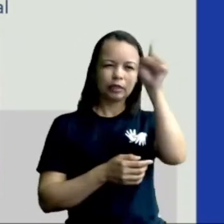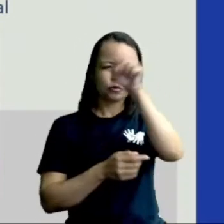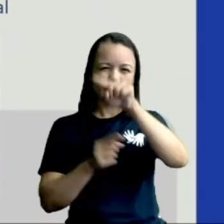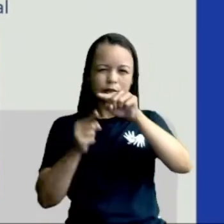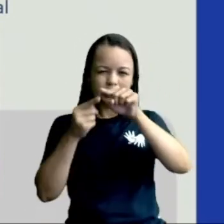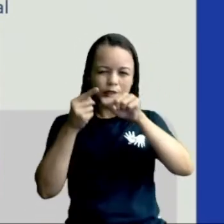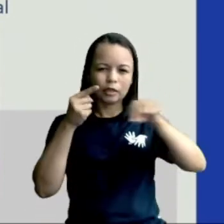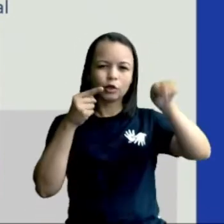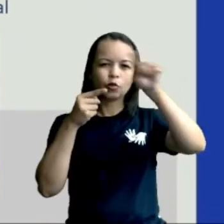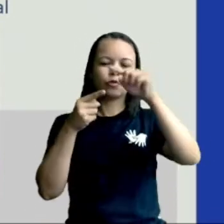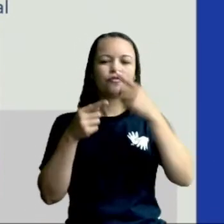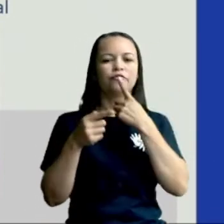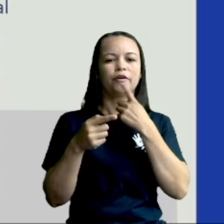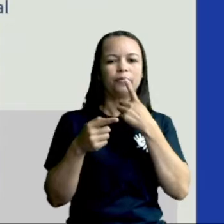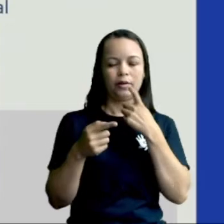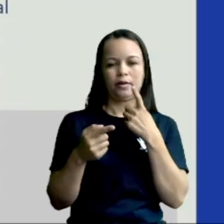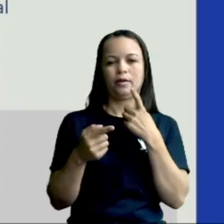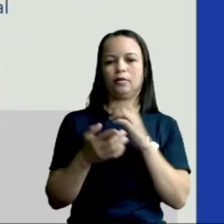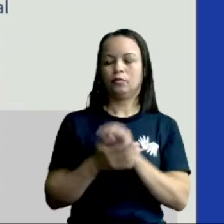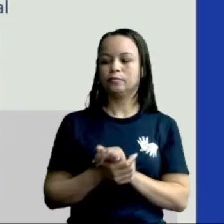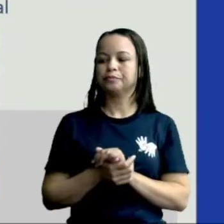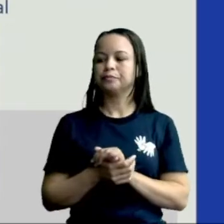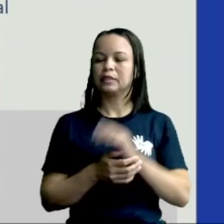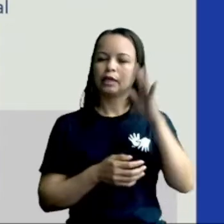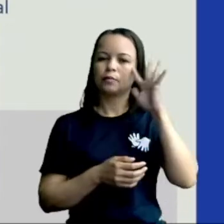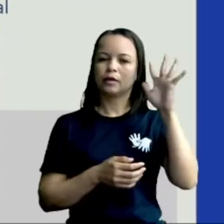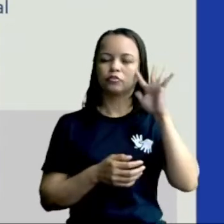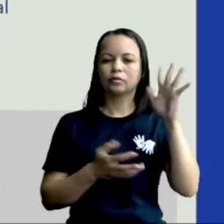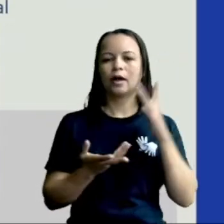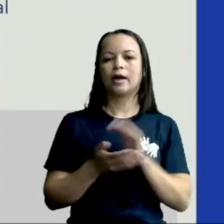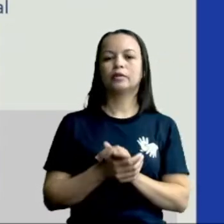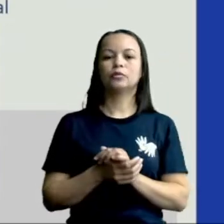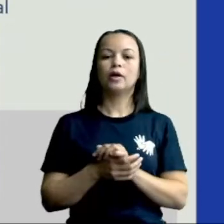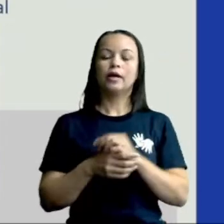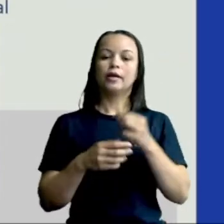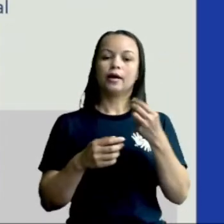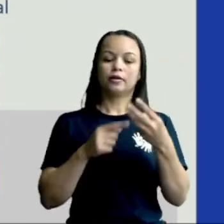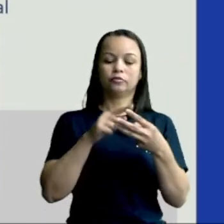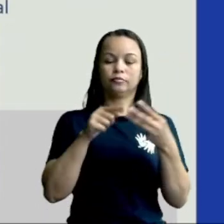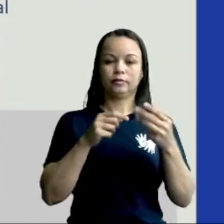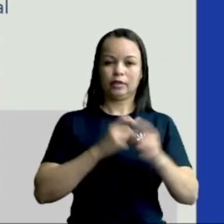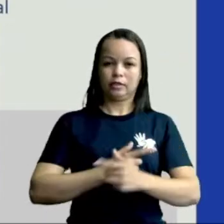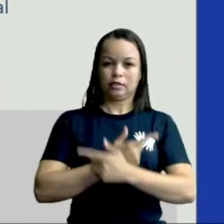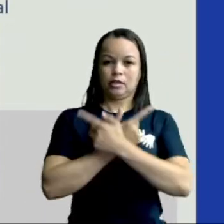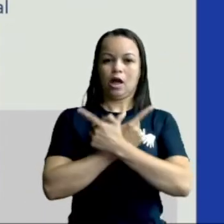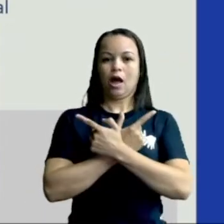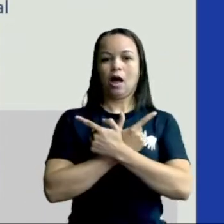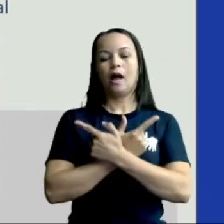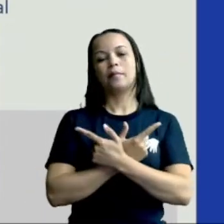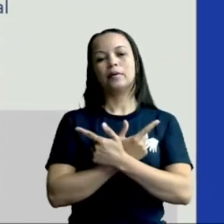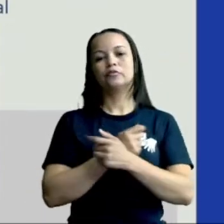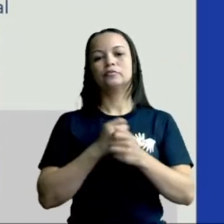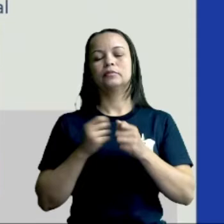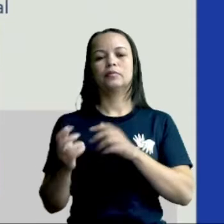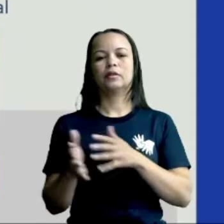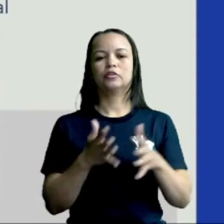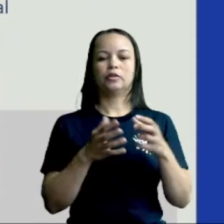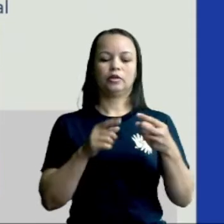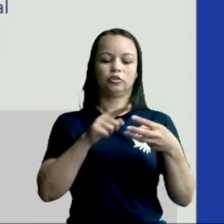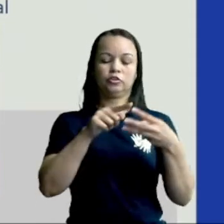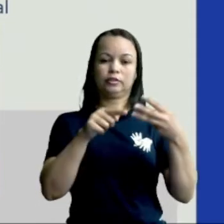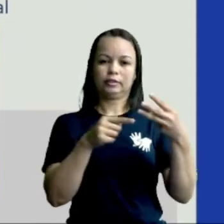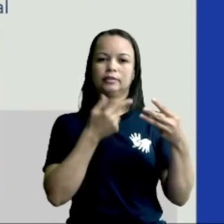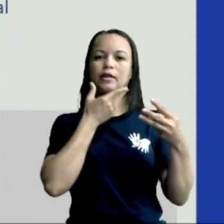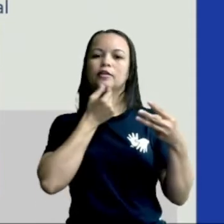imaginário, os louros, nossas vitórias, e as três armas homenageiam as três raças, Henrique